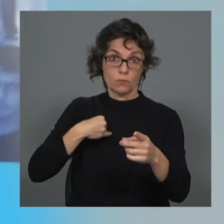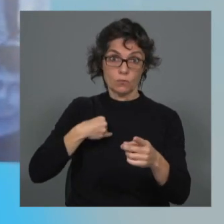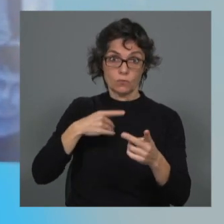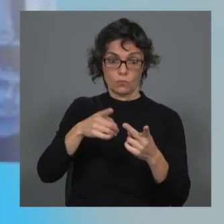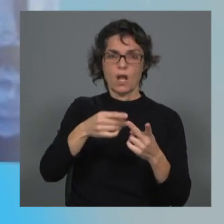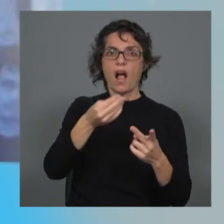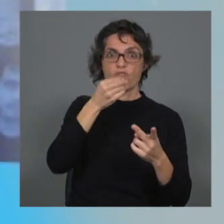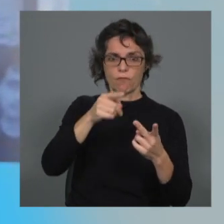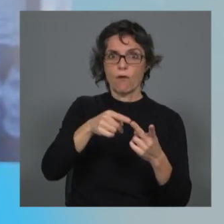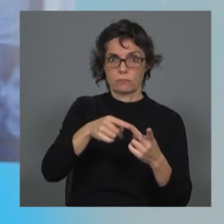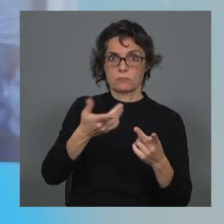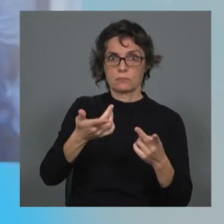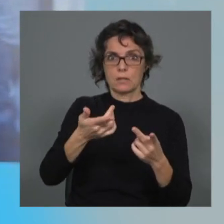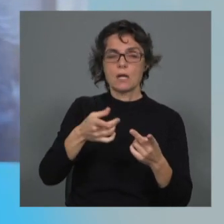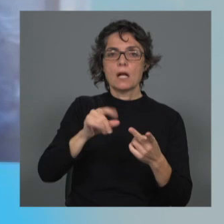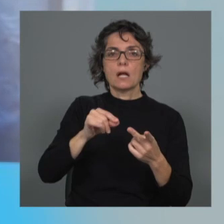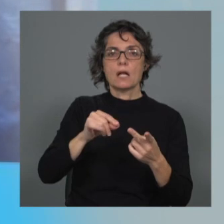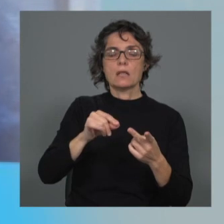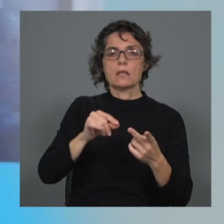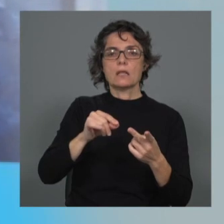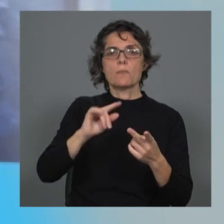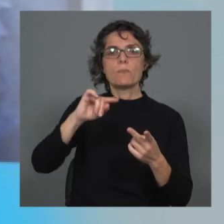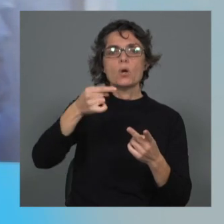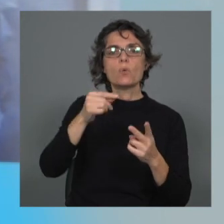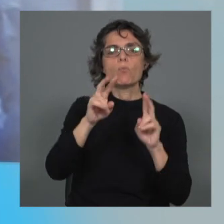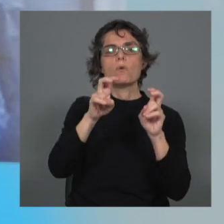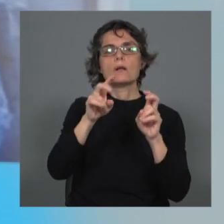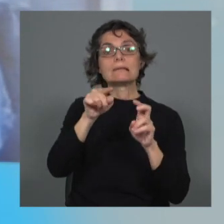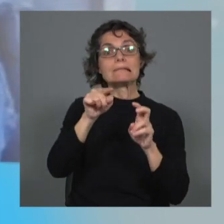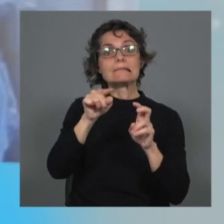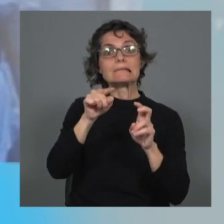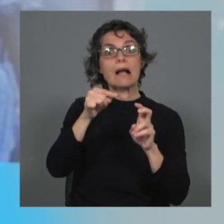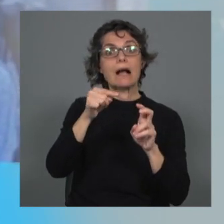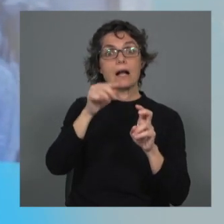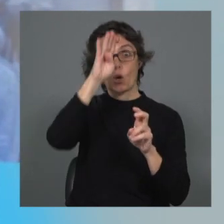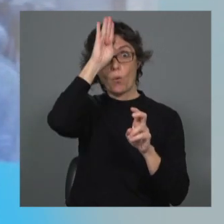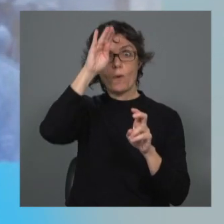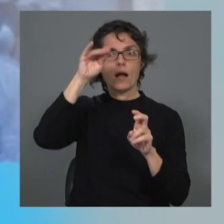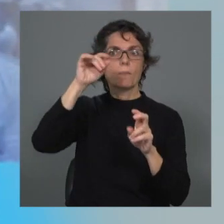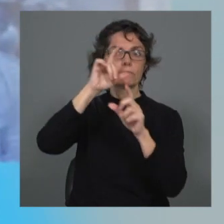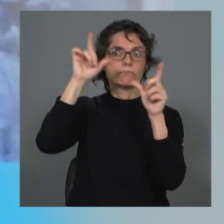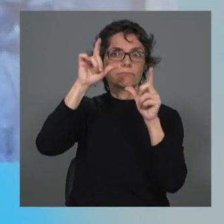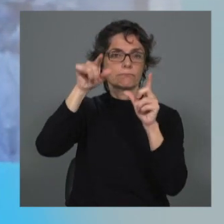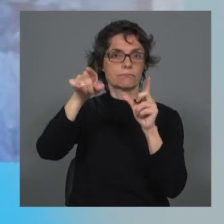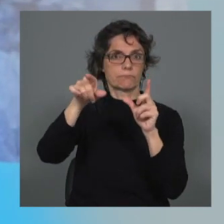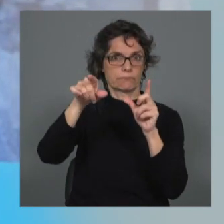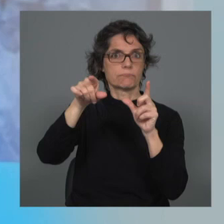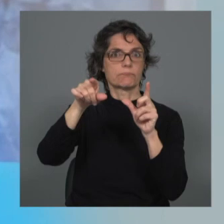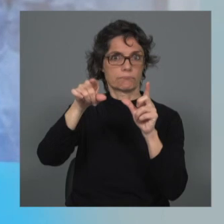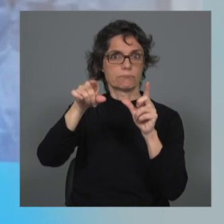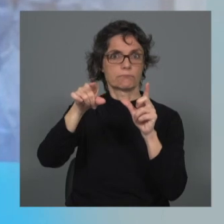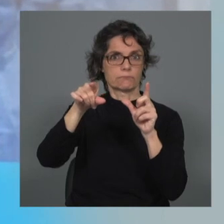à fome. E há dois temas também que o Papa chama especialmente a